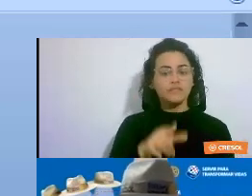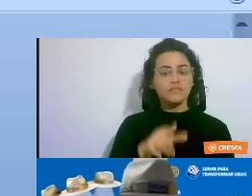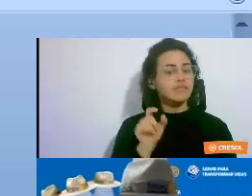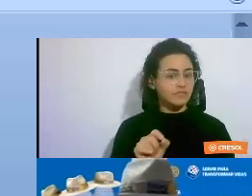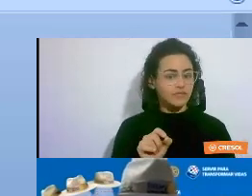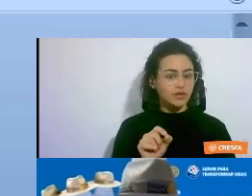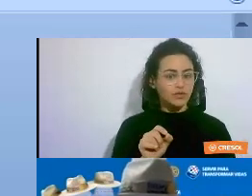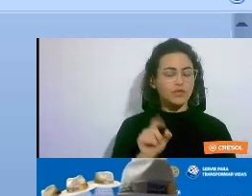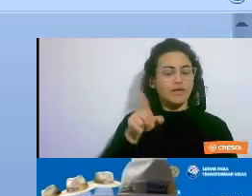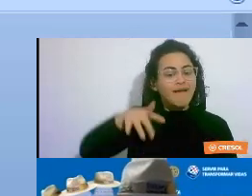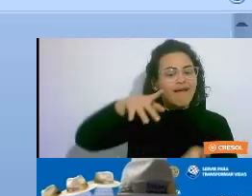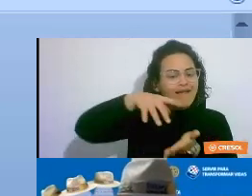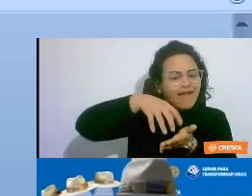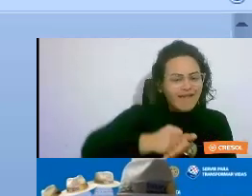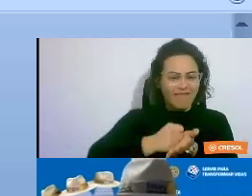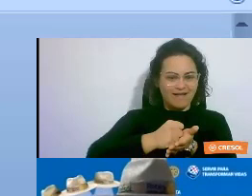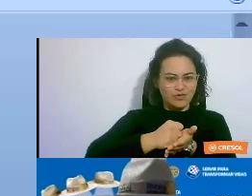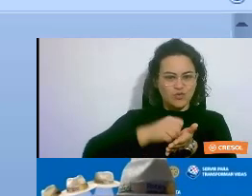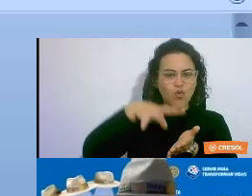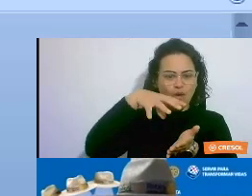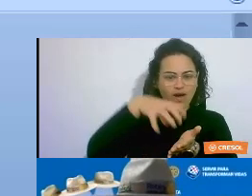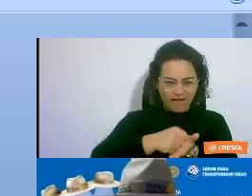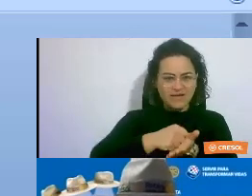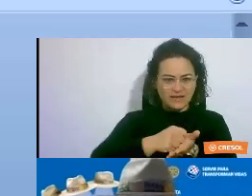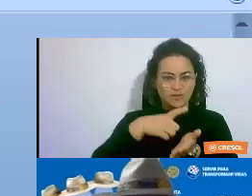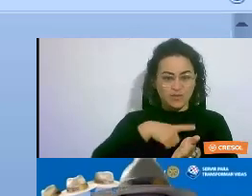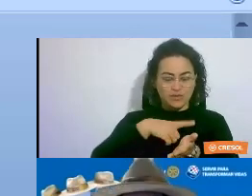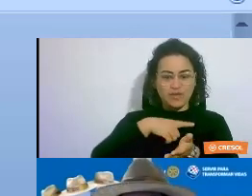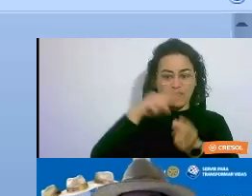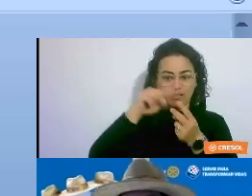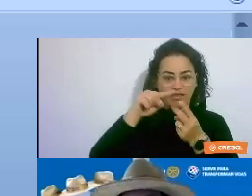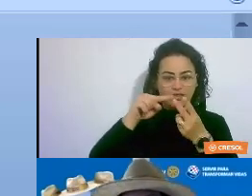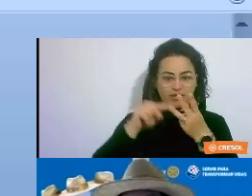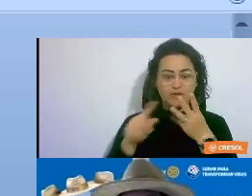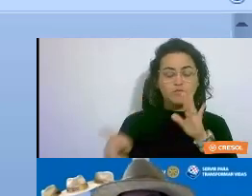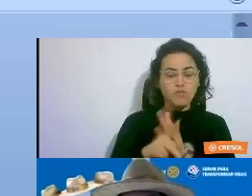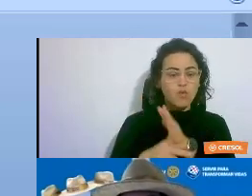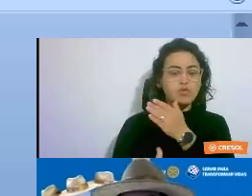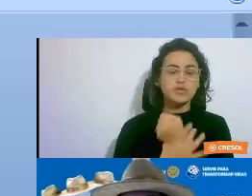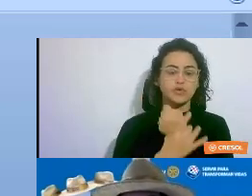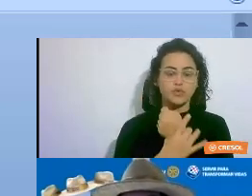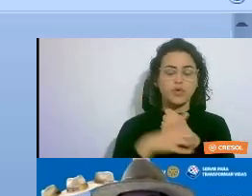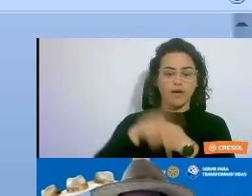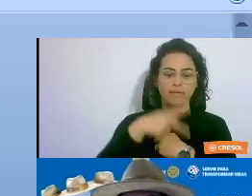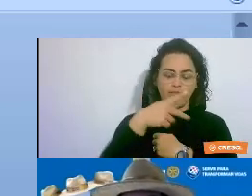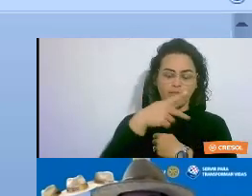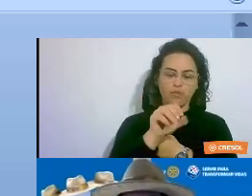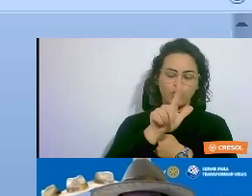três seguradoras que nós já conhecemos, né, que é a Porto Seguro, né,